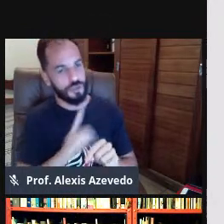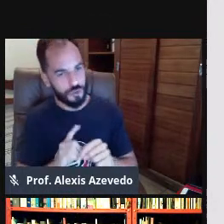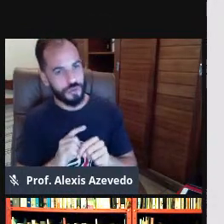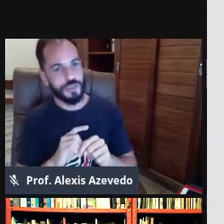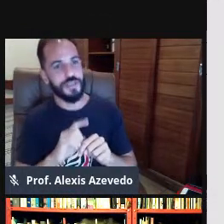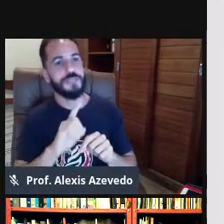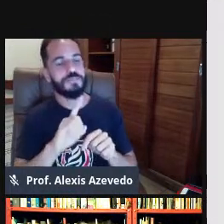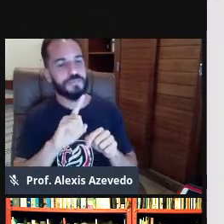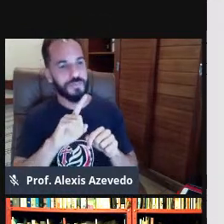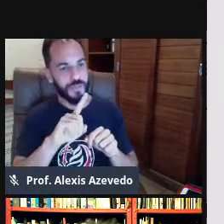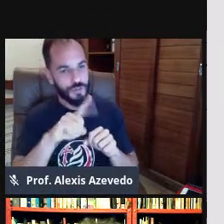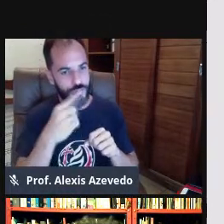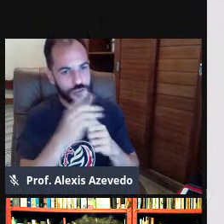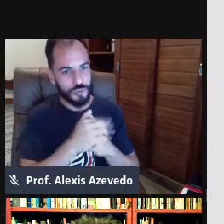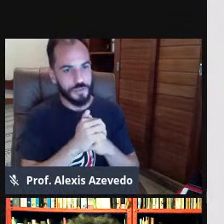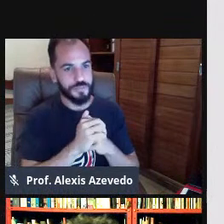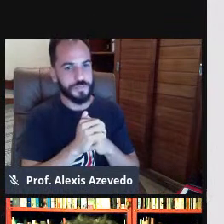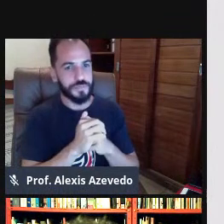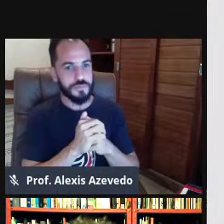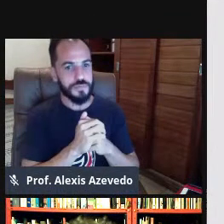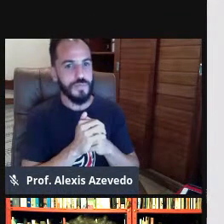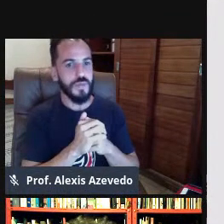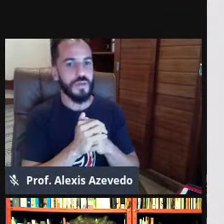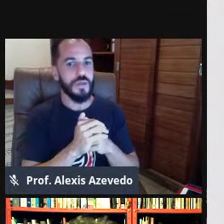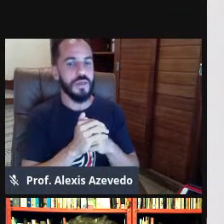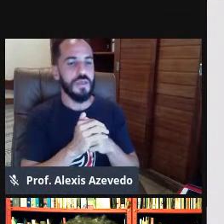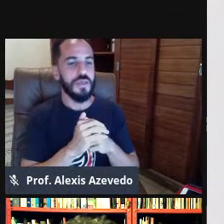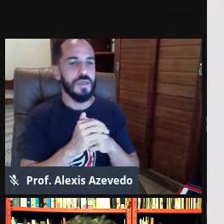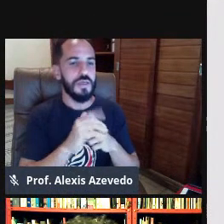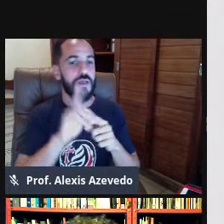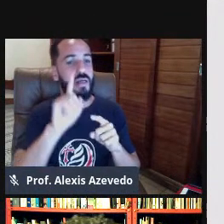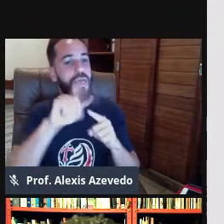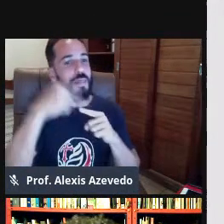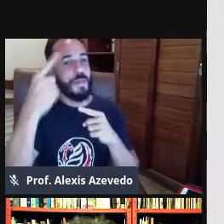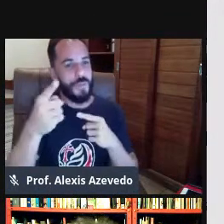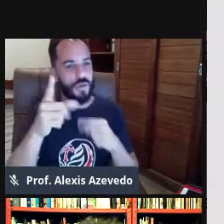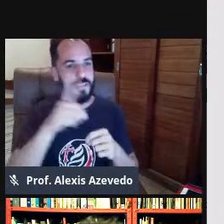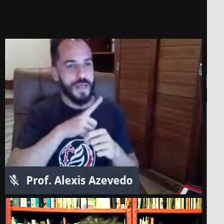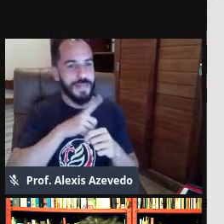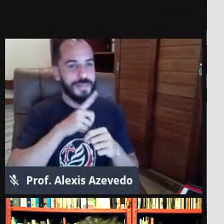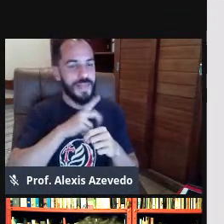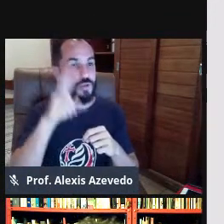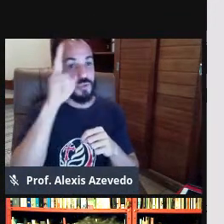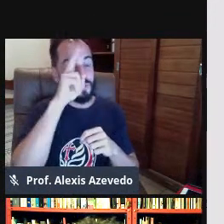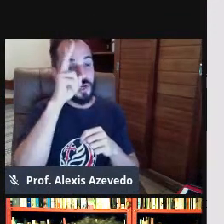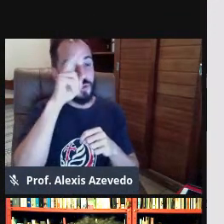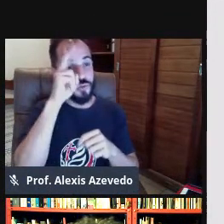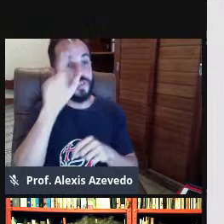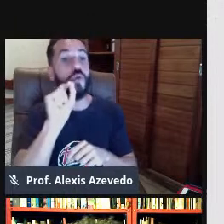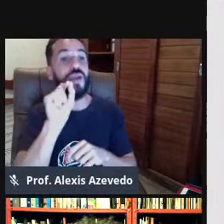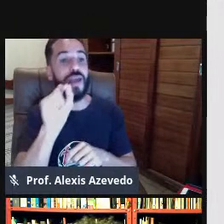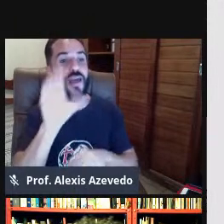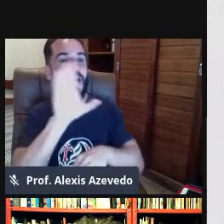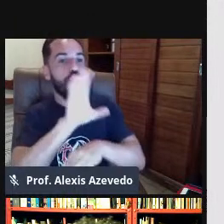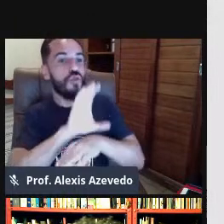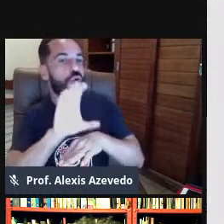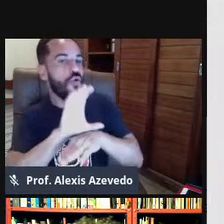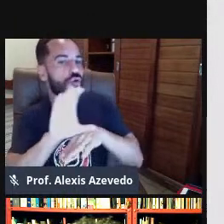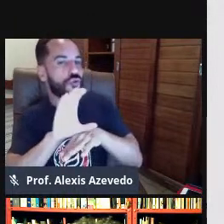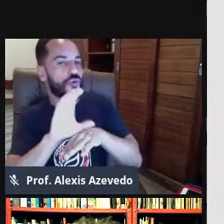convencional, né, para vocês. Em seguida tem um históricozinho do curso, né, de como que o curso